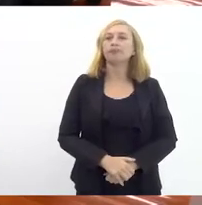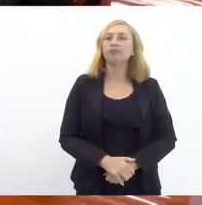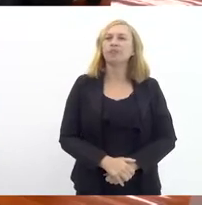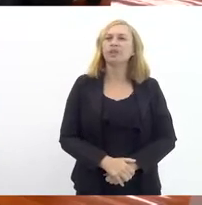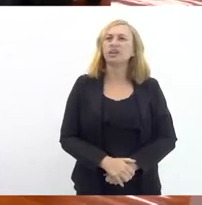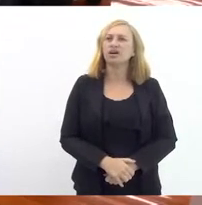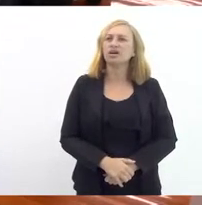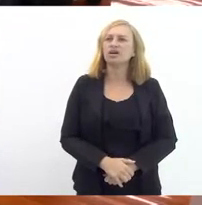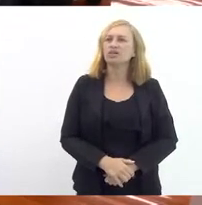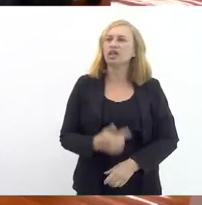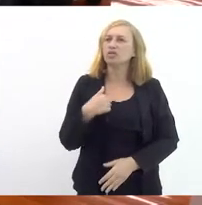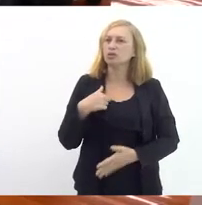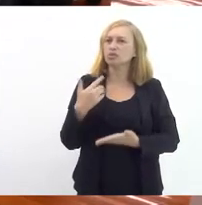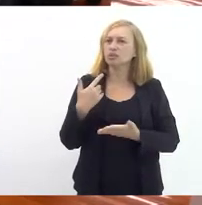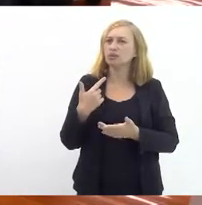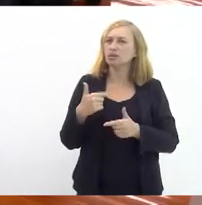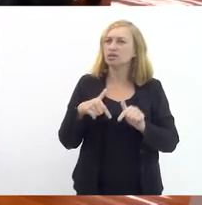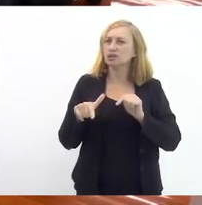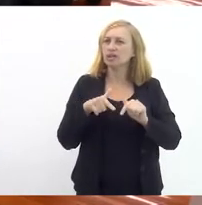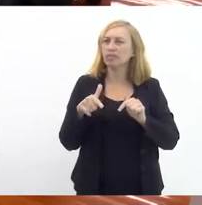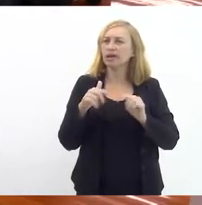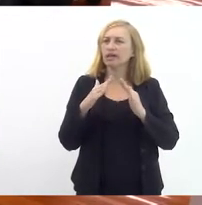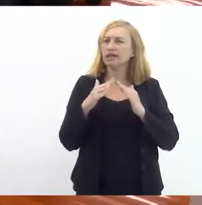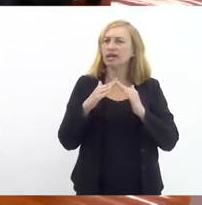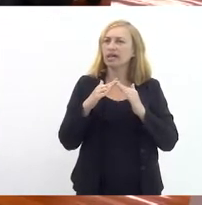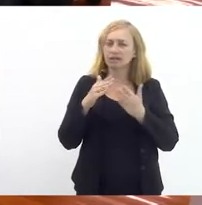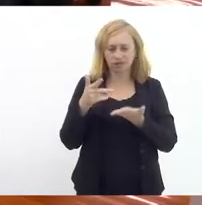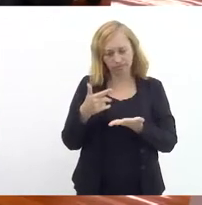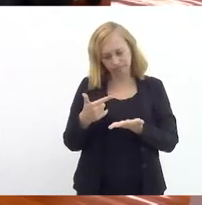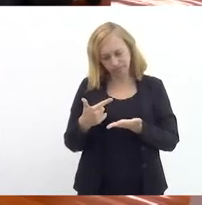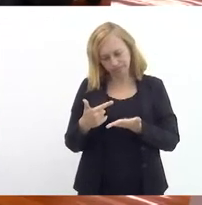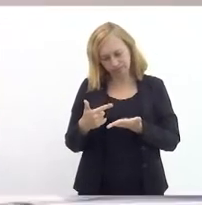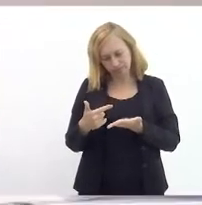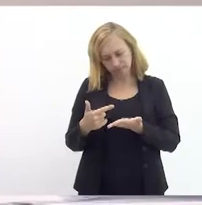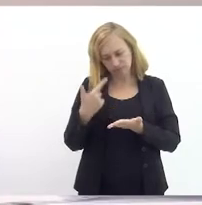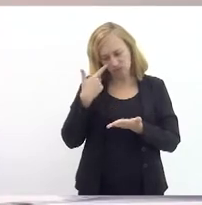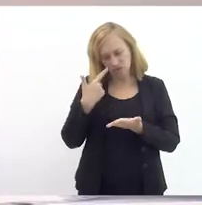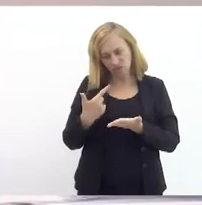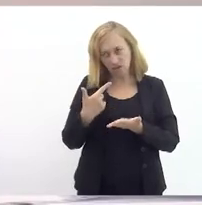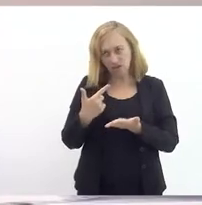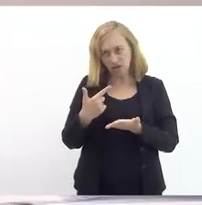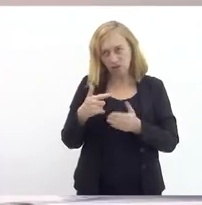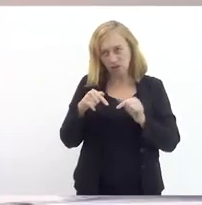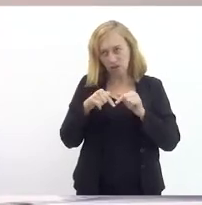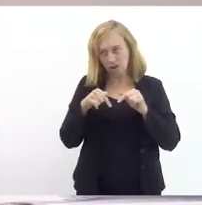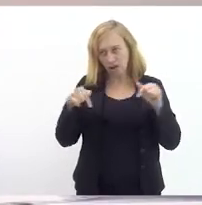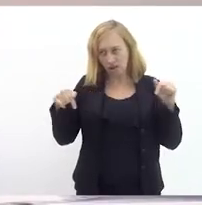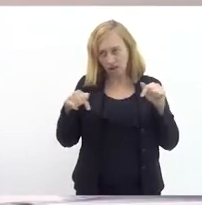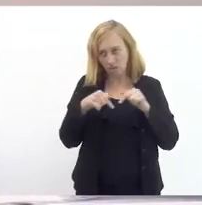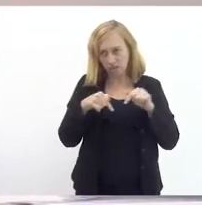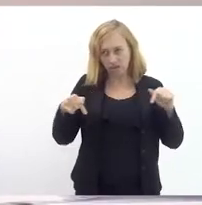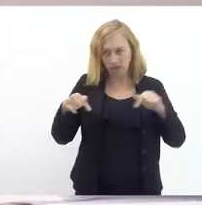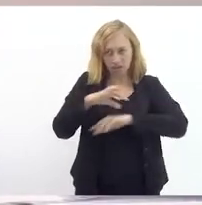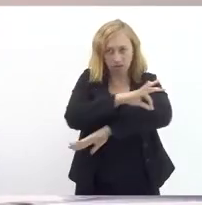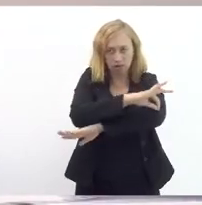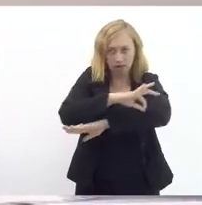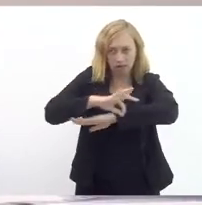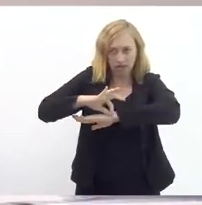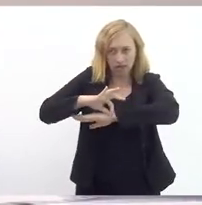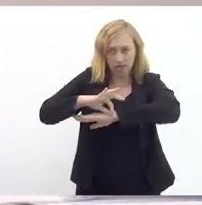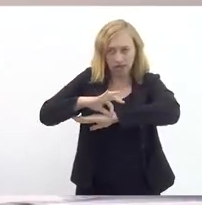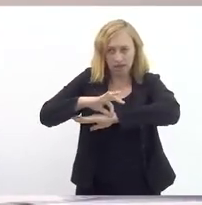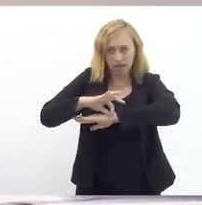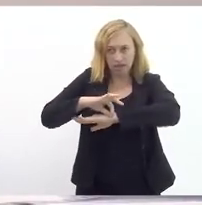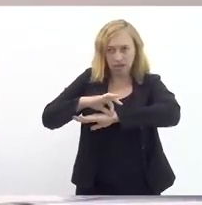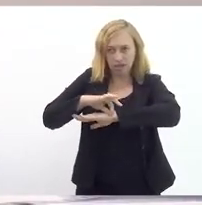eu estou fazendo um dever de casa, deputado, que é verificar em loco com a régua, né? Para ver quantos centímetros